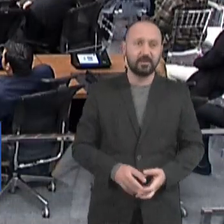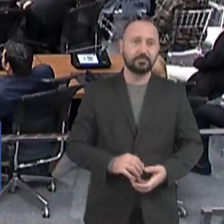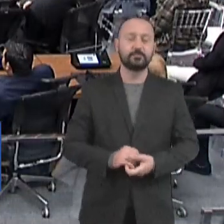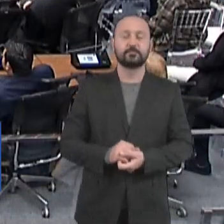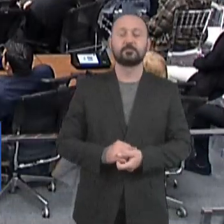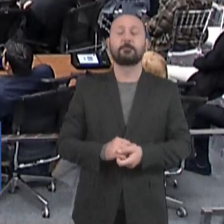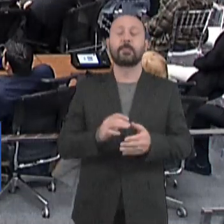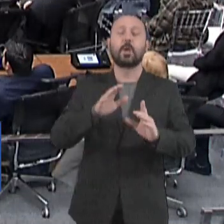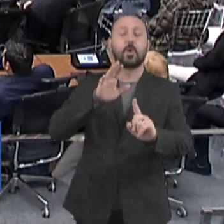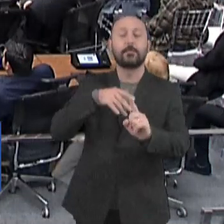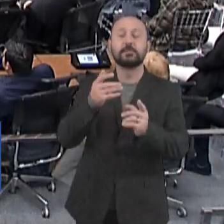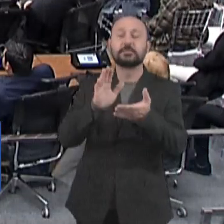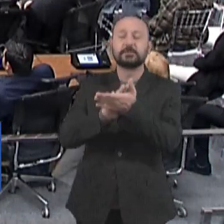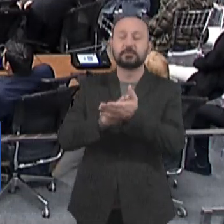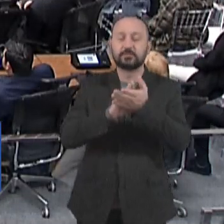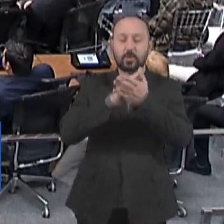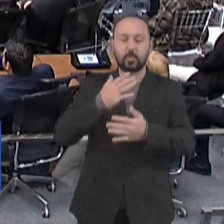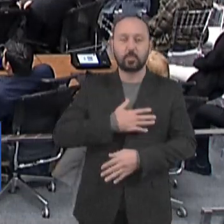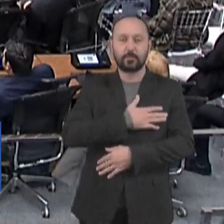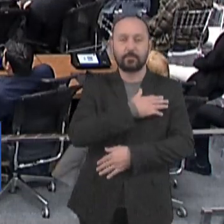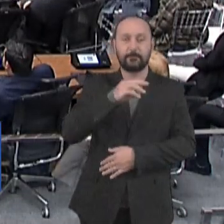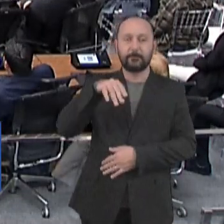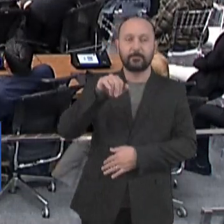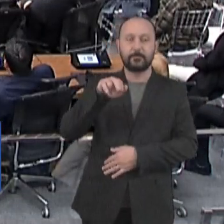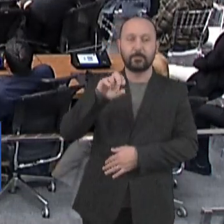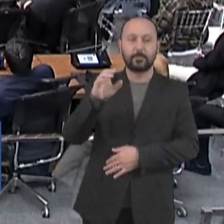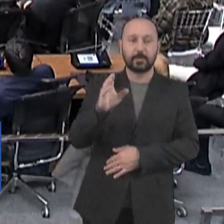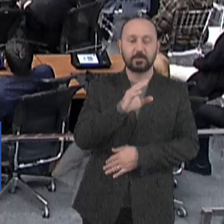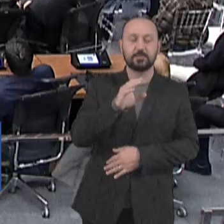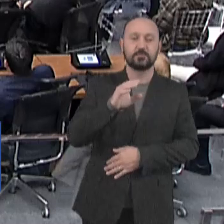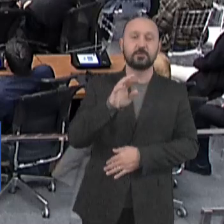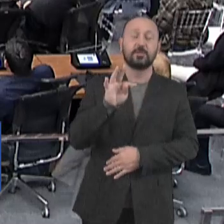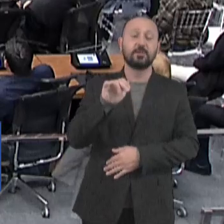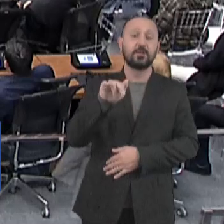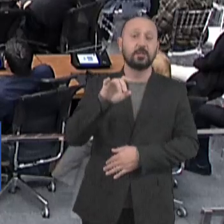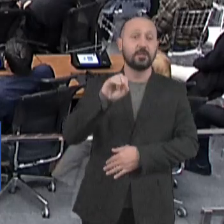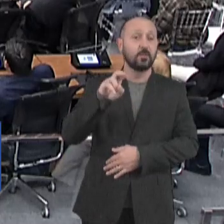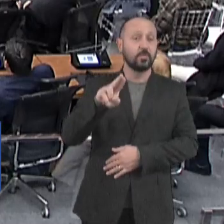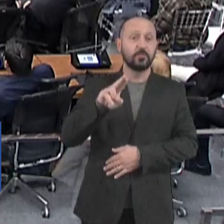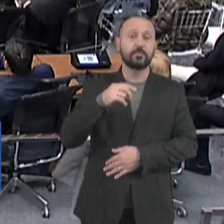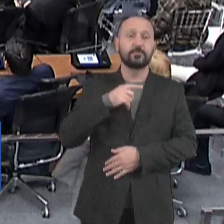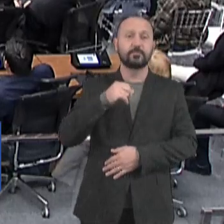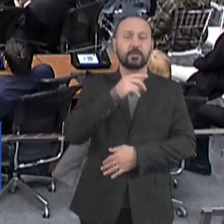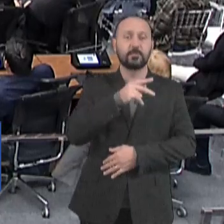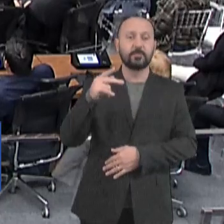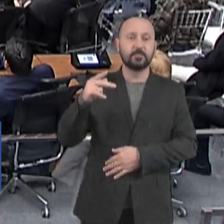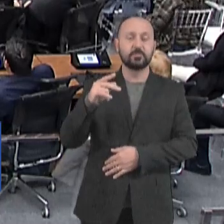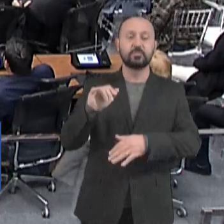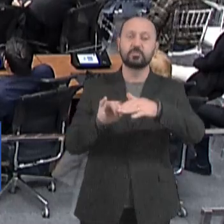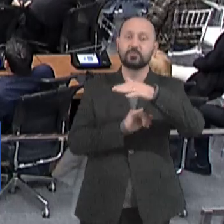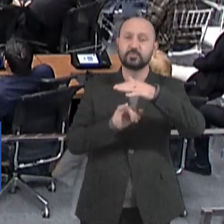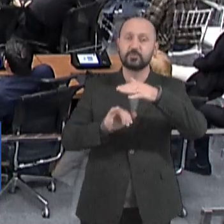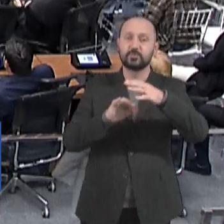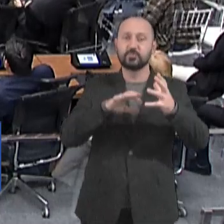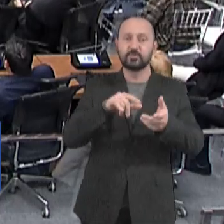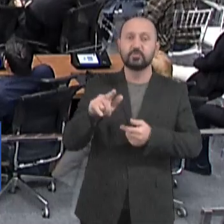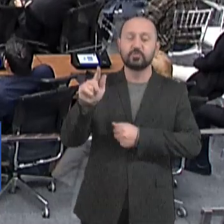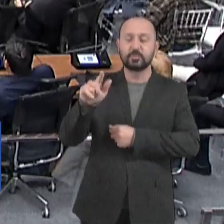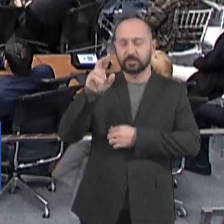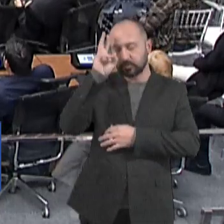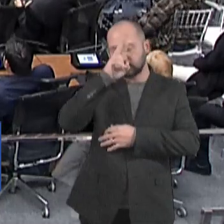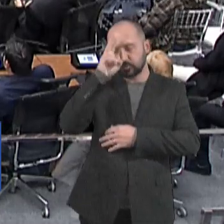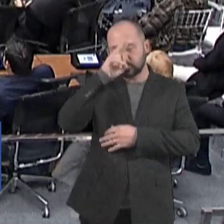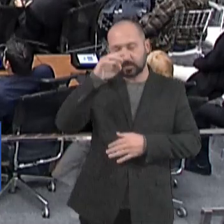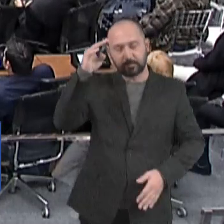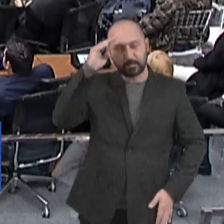O homenageado é o general de brigada Márcio Tadeu Betega Bergo, presidente do Instituto de Geografia e